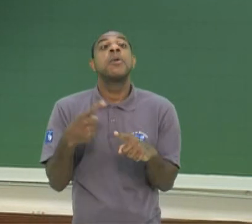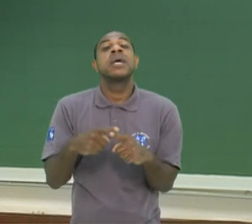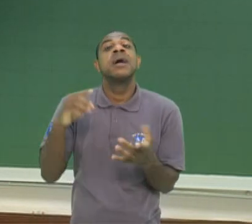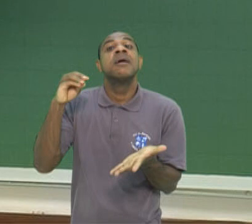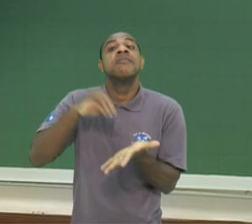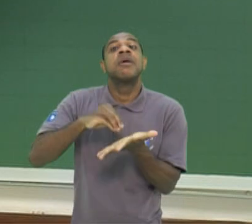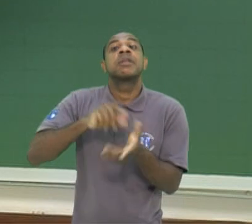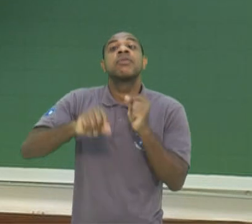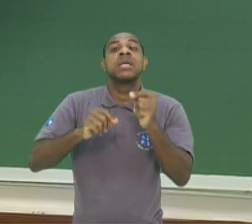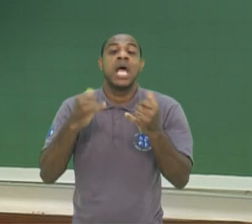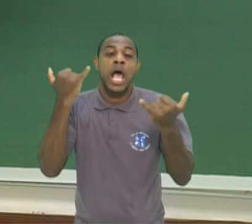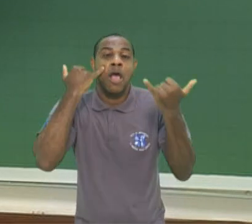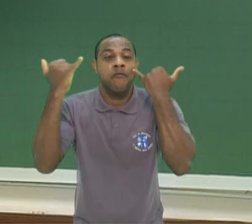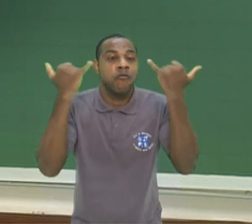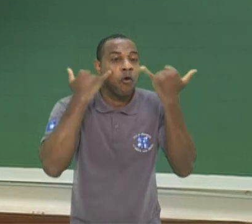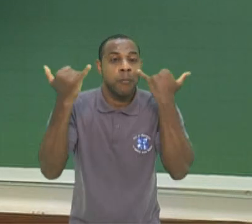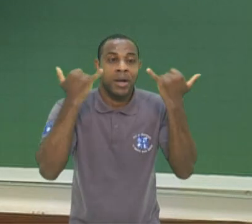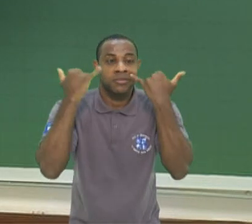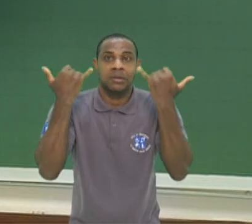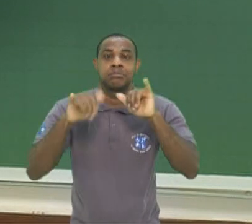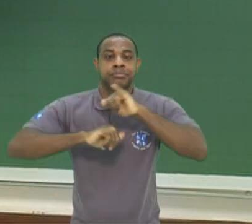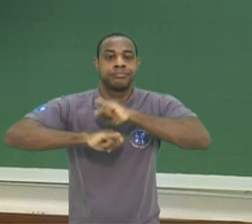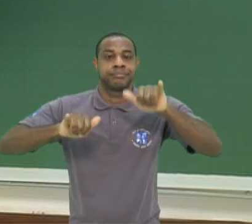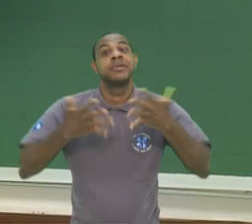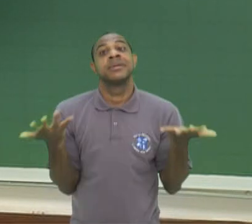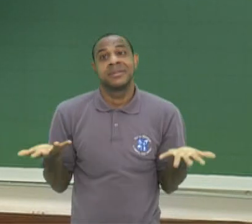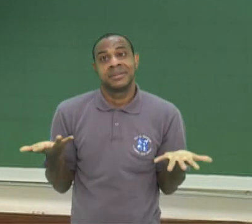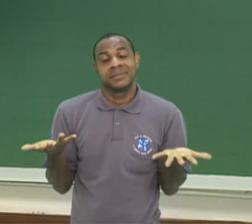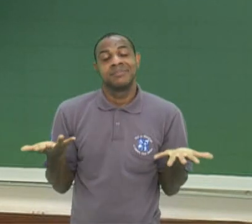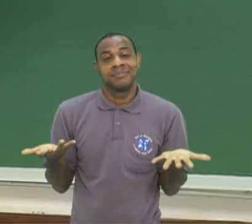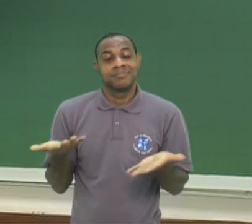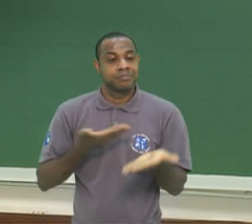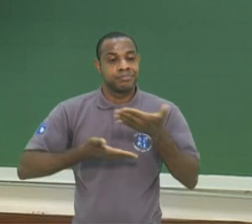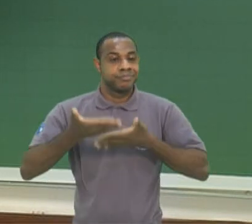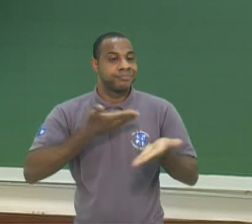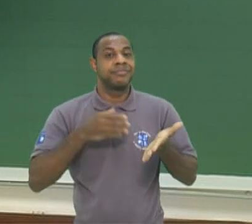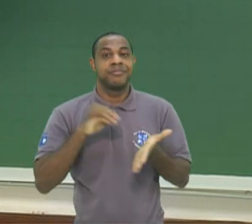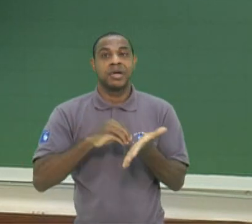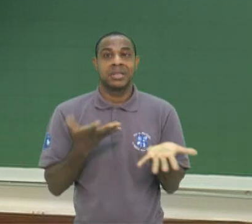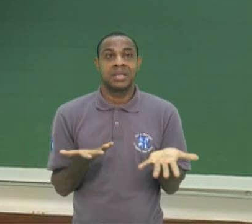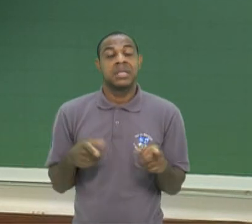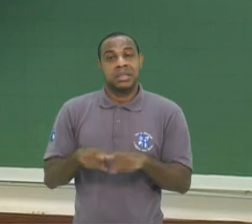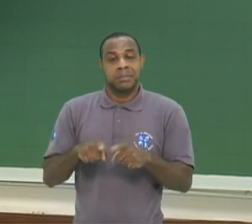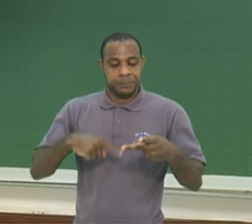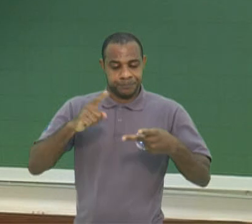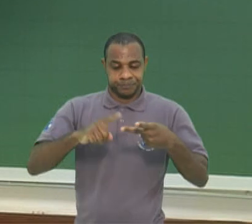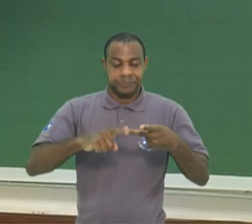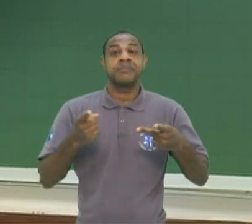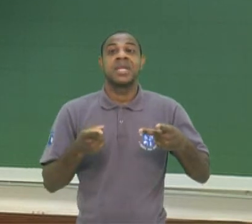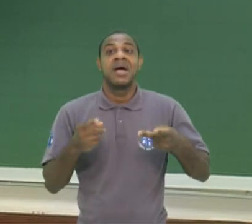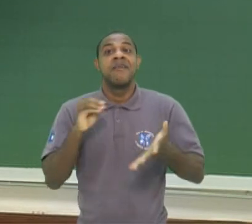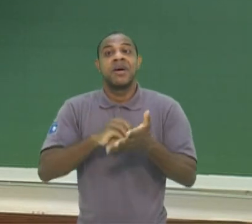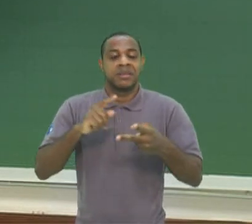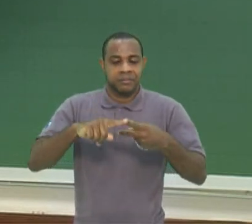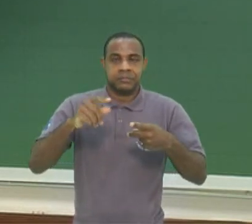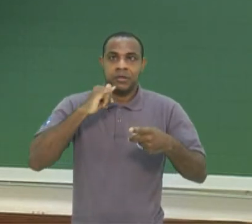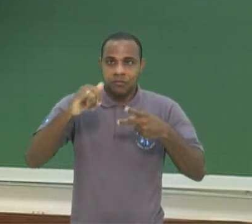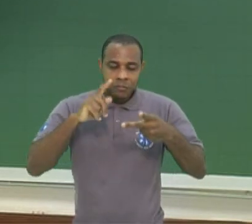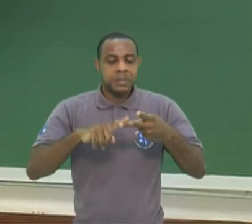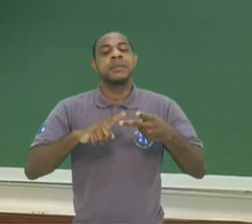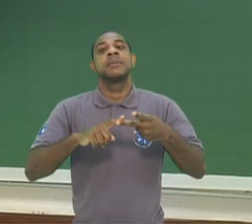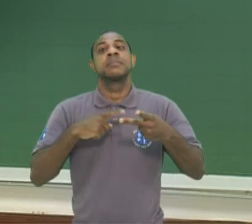faltava informações entre as pessoas. Mas se, além da falta de informações, as pessoas estivessem